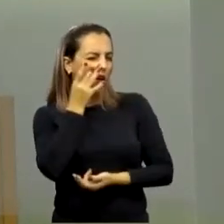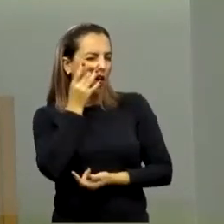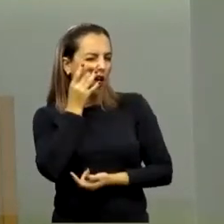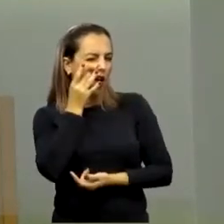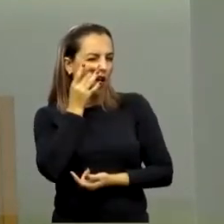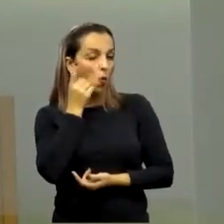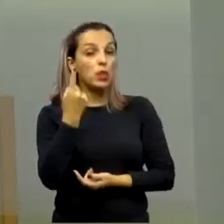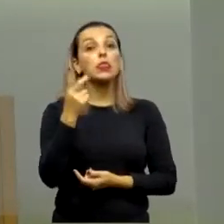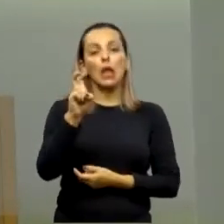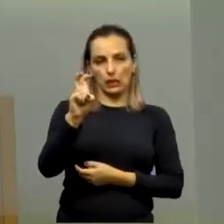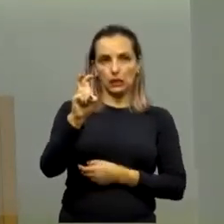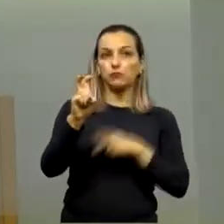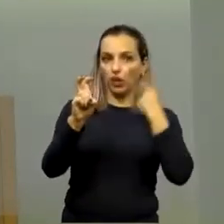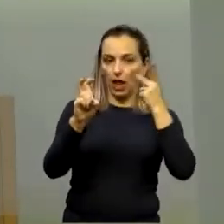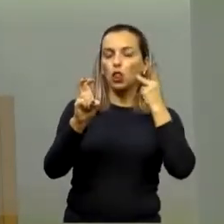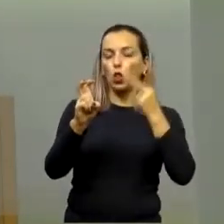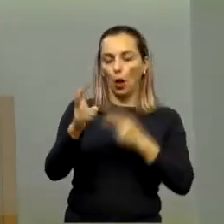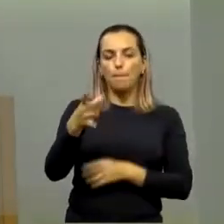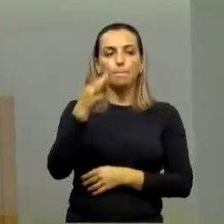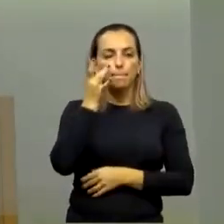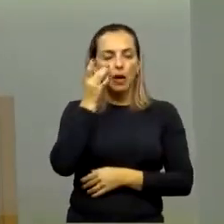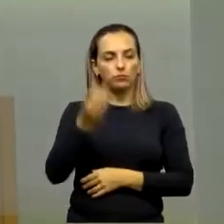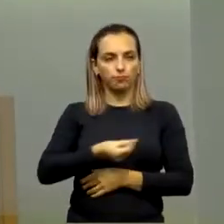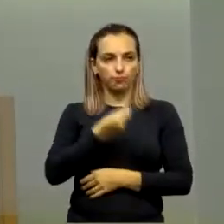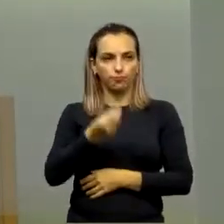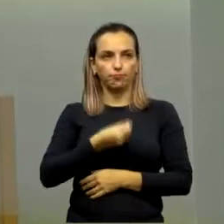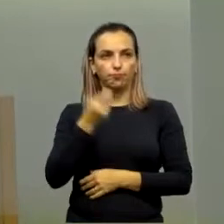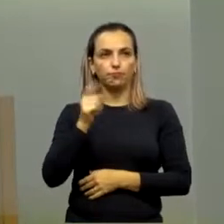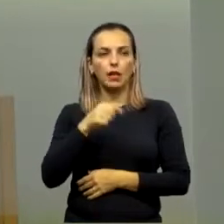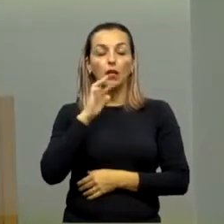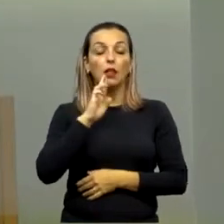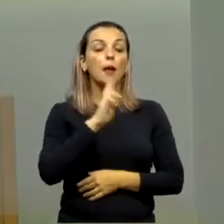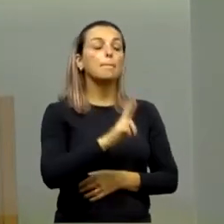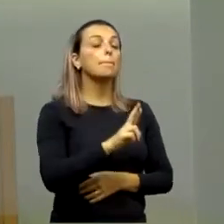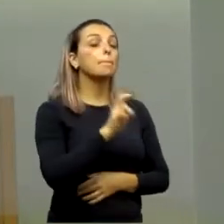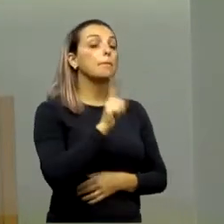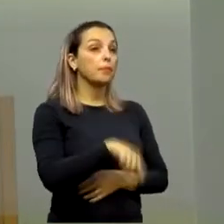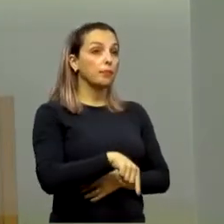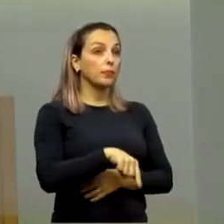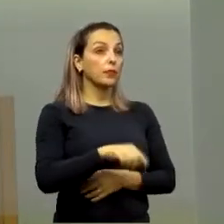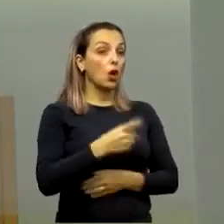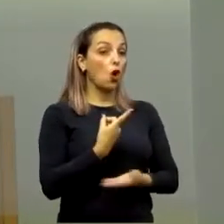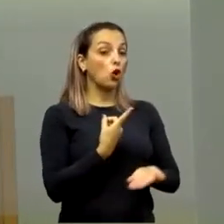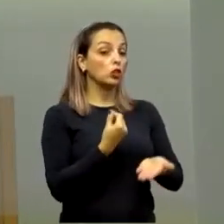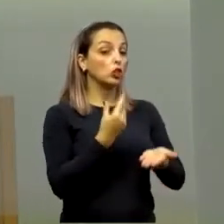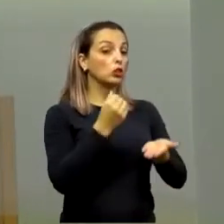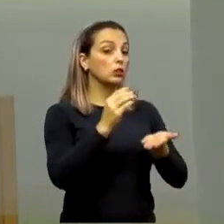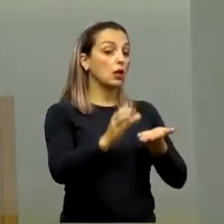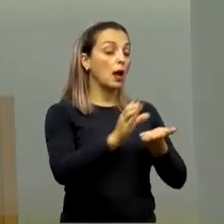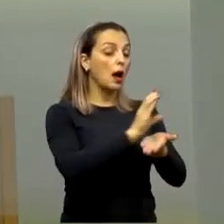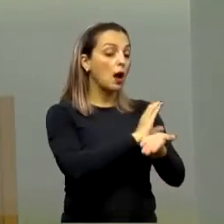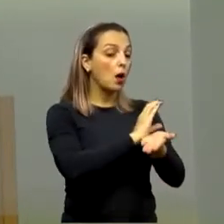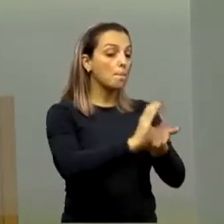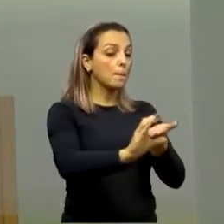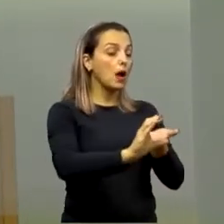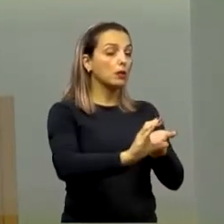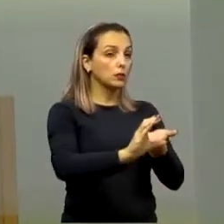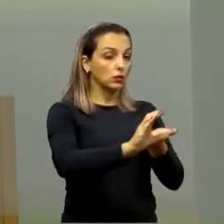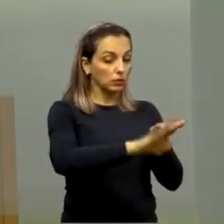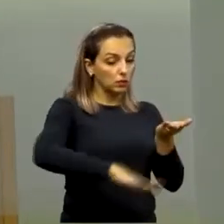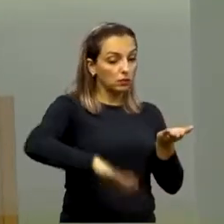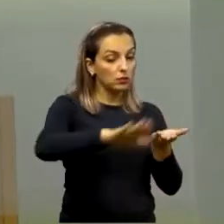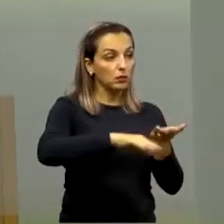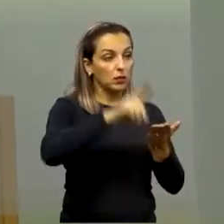teve 15 vereadores diz Vereador ela falou assim há 11 aces os repasses